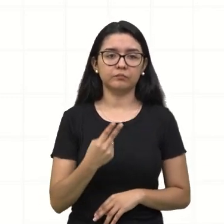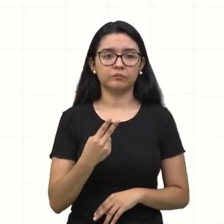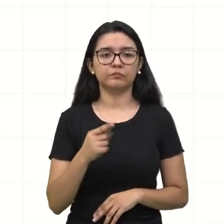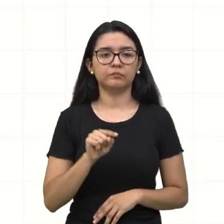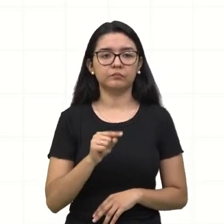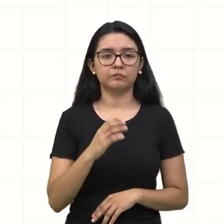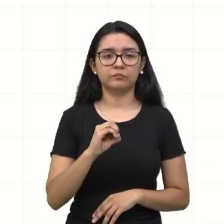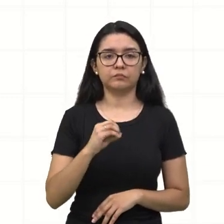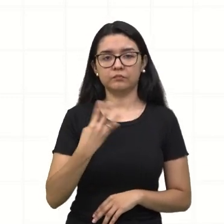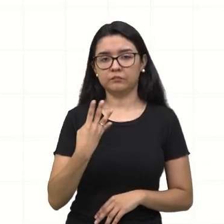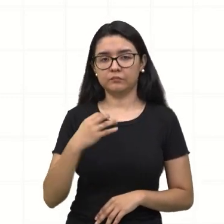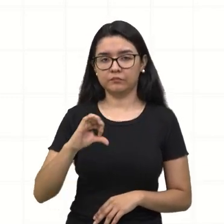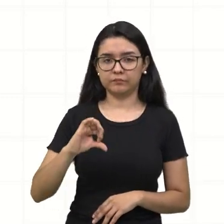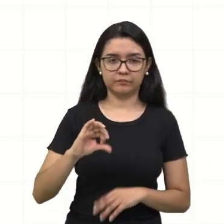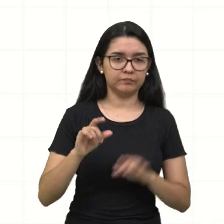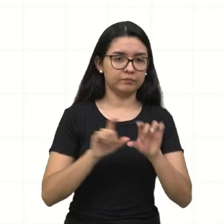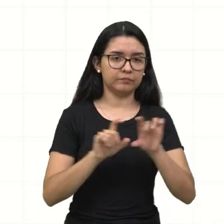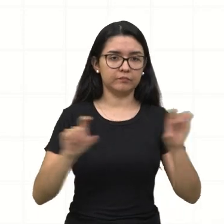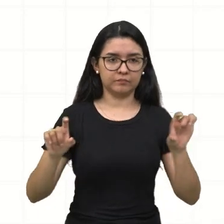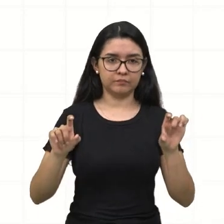32.049. Ele está aqui, ó.